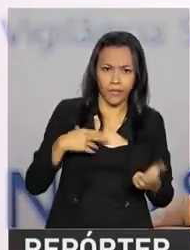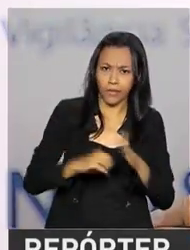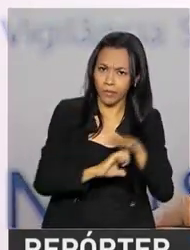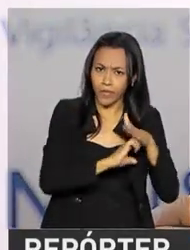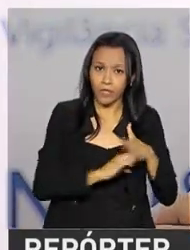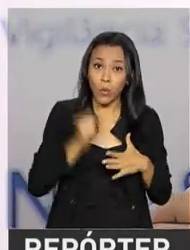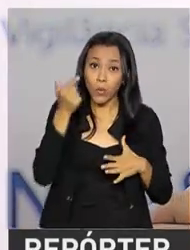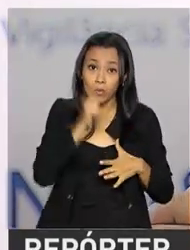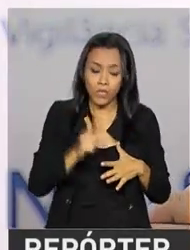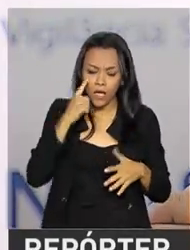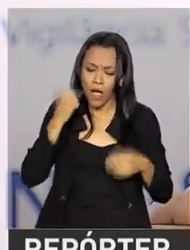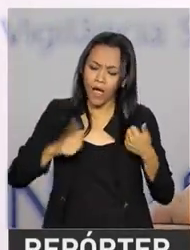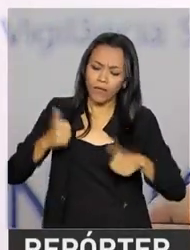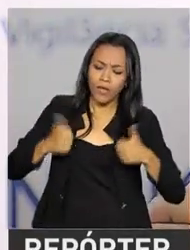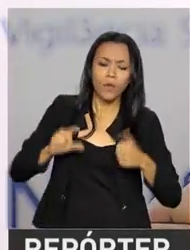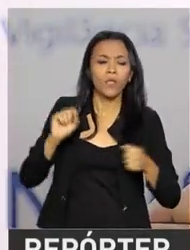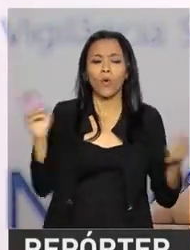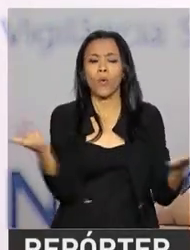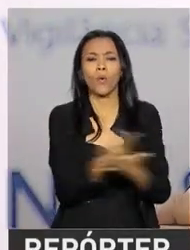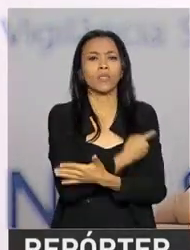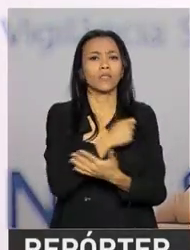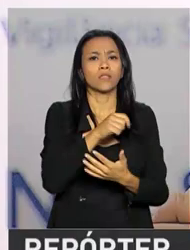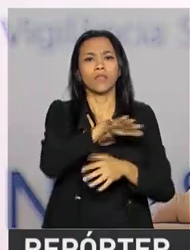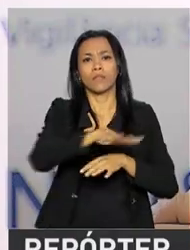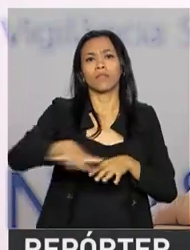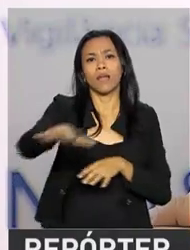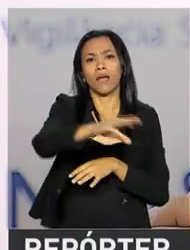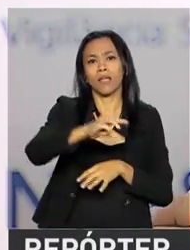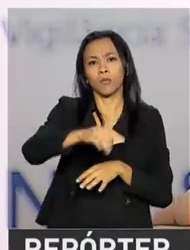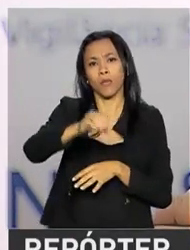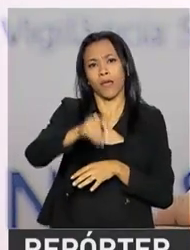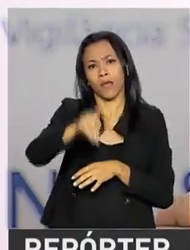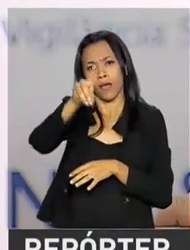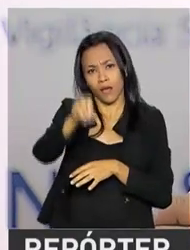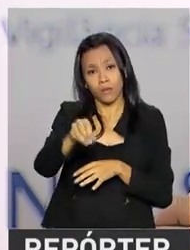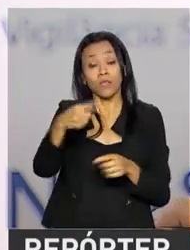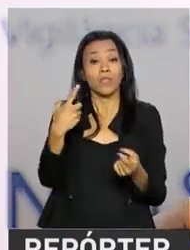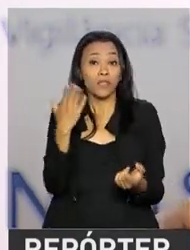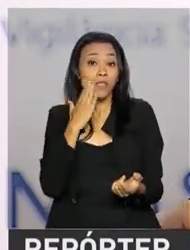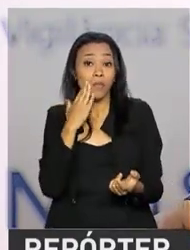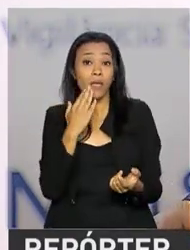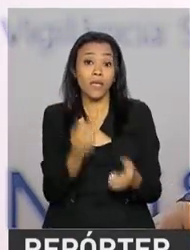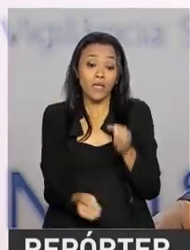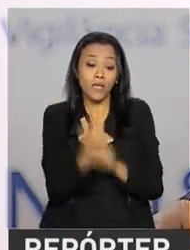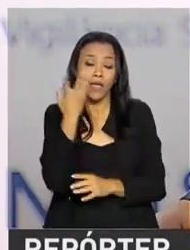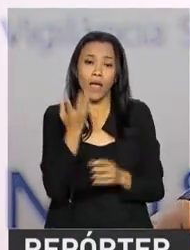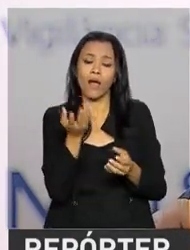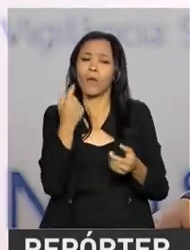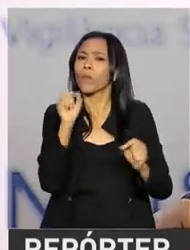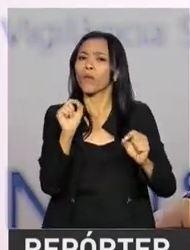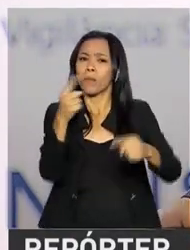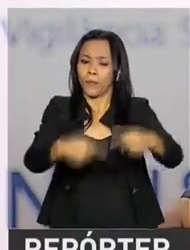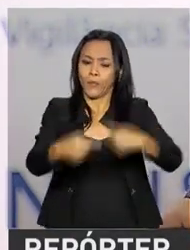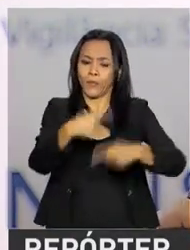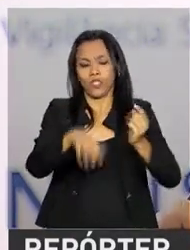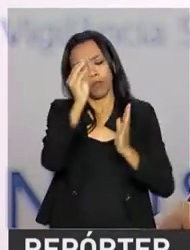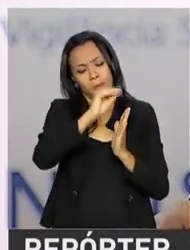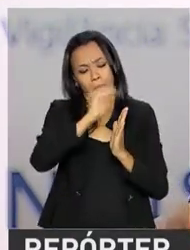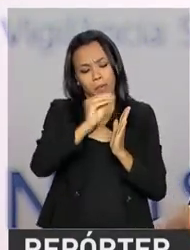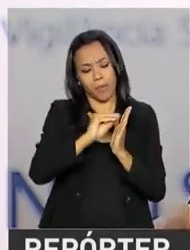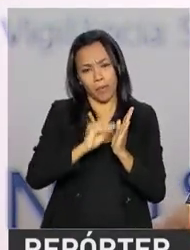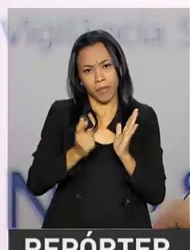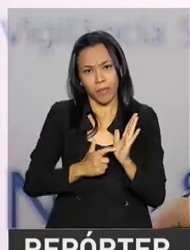analisar bem as tendências do mercado e ter políticas relativas à a a esse mercado para torná-lo ainda mais é